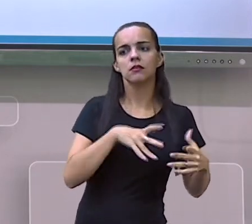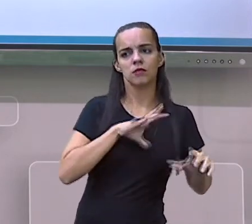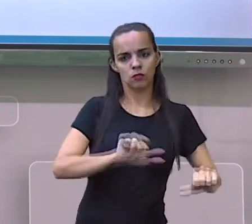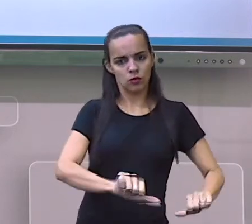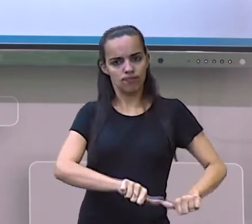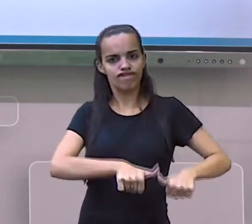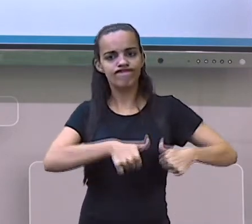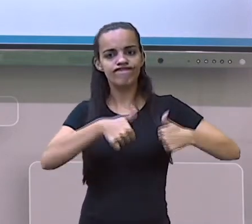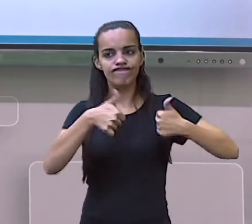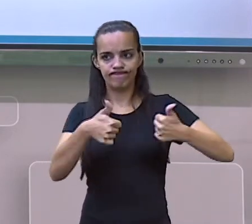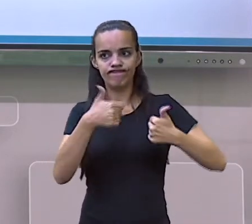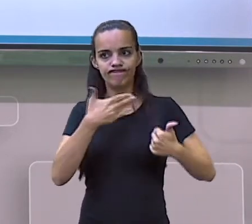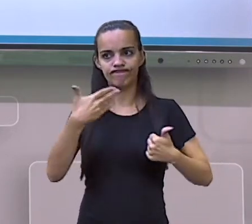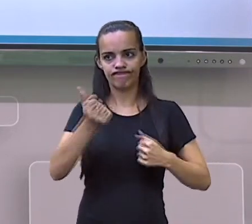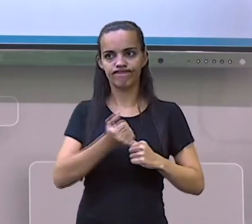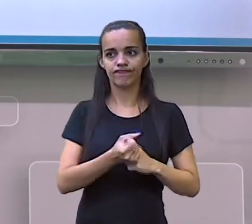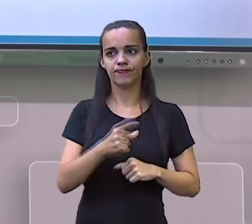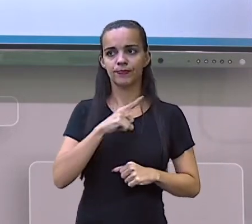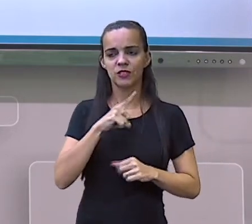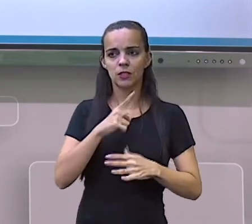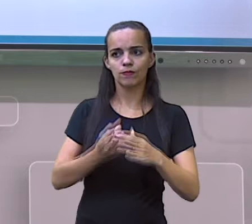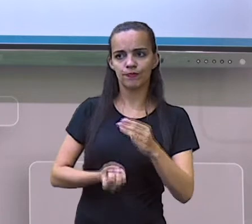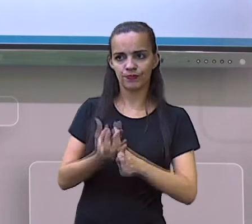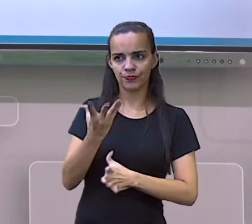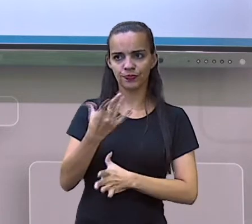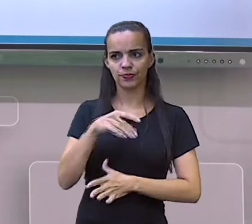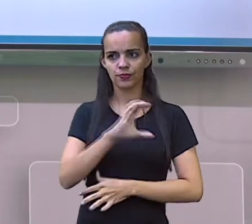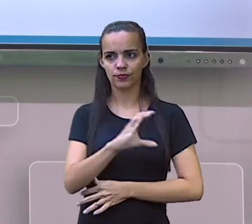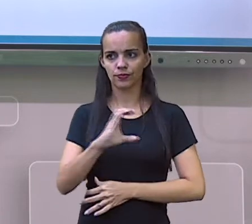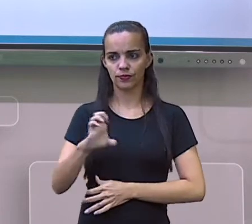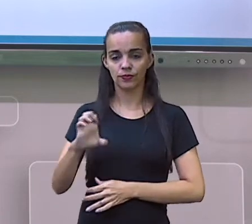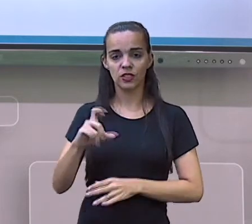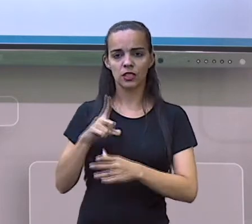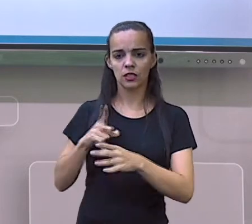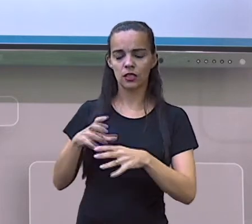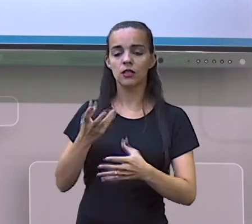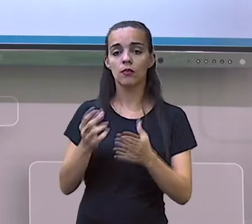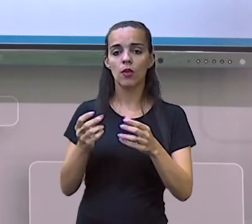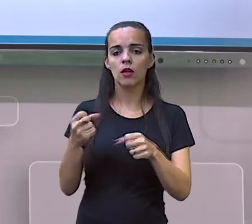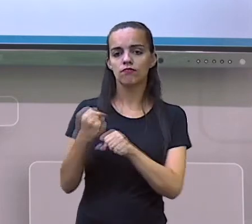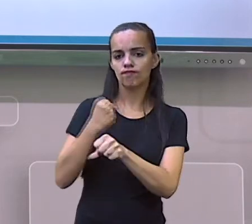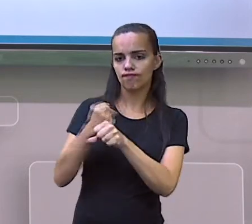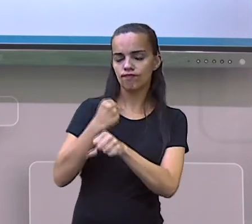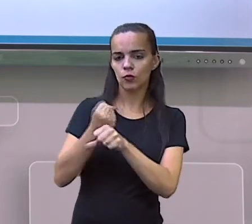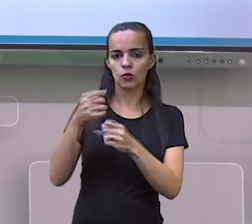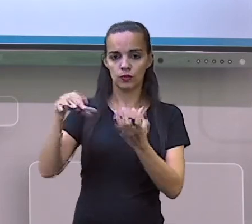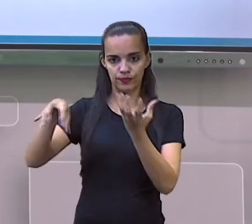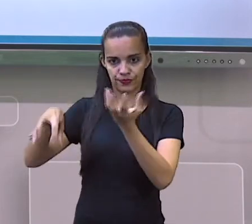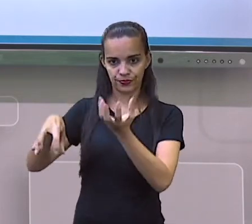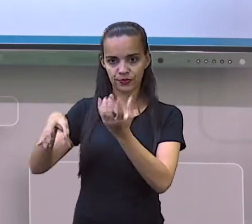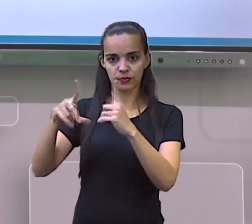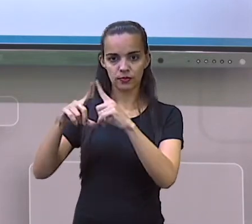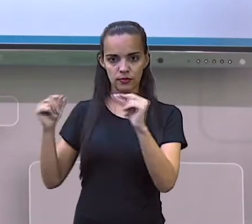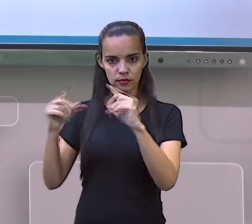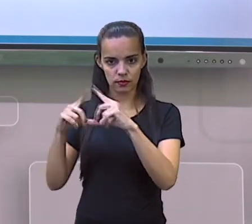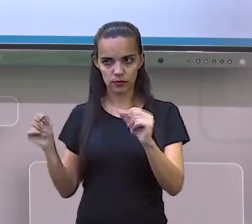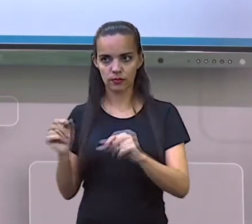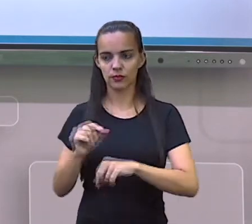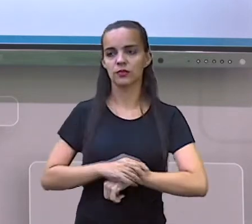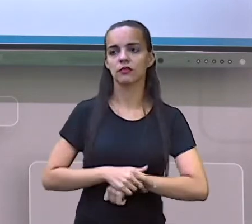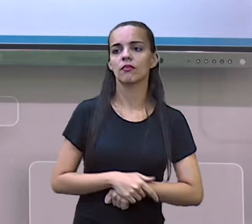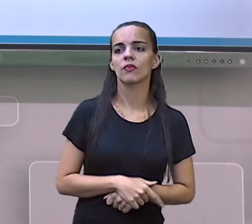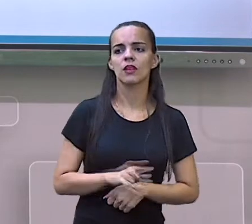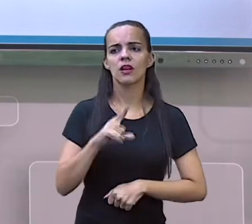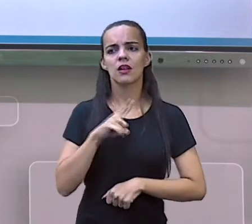nesse momento que vai ser construído Brasília. Então ele pega investimentos, dinheiro emprestado